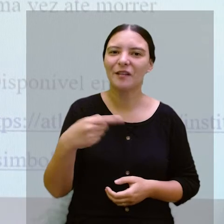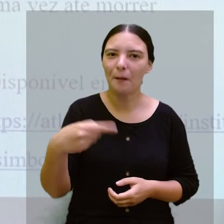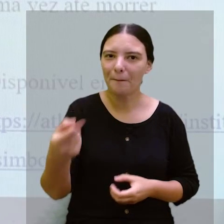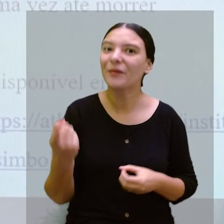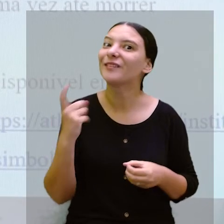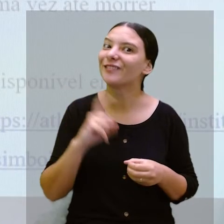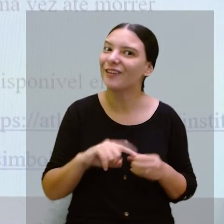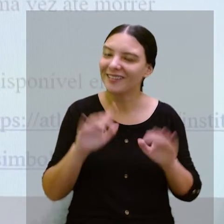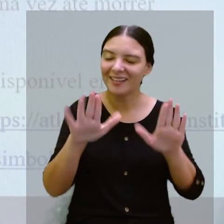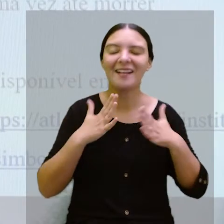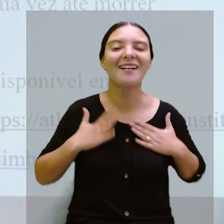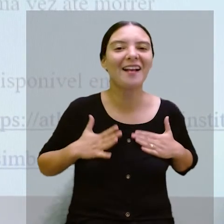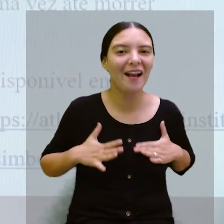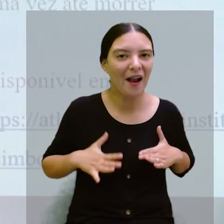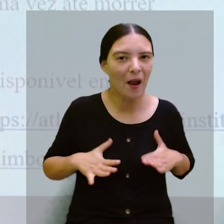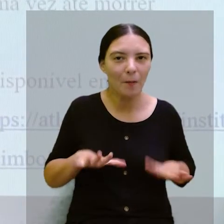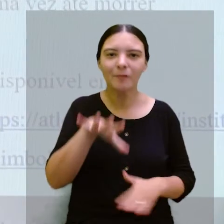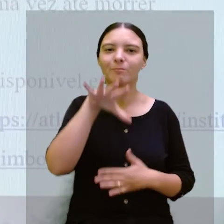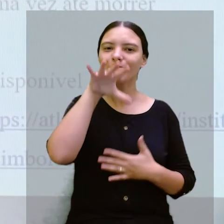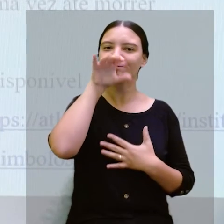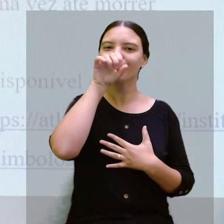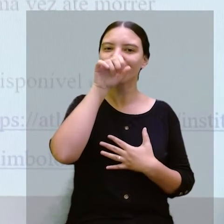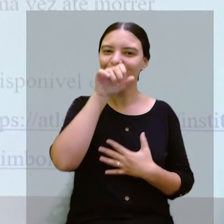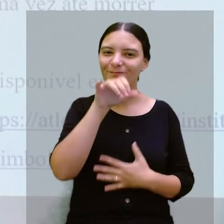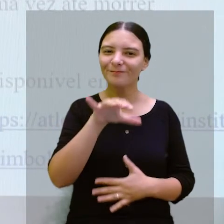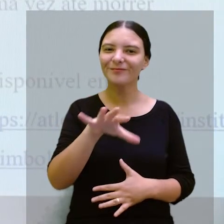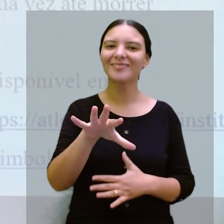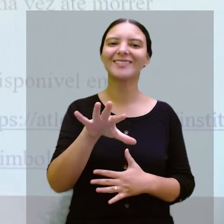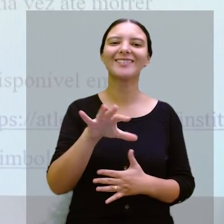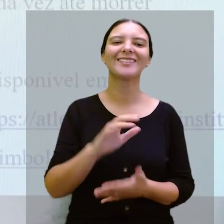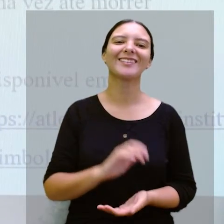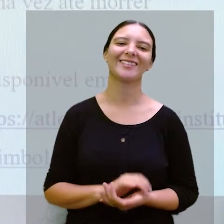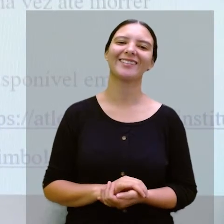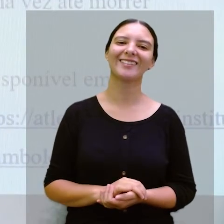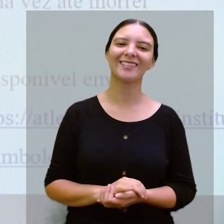vamos voltar, calma, todo mundo respira.